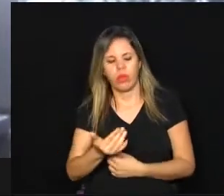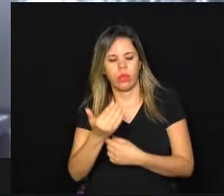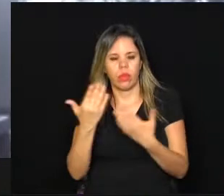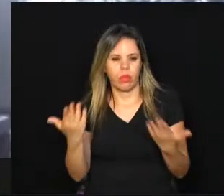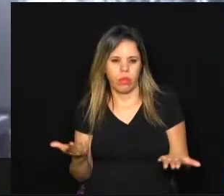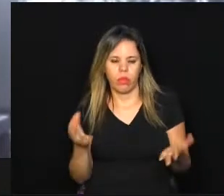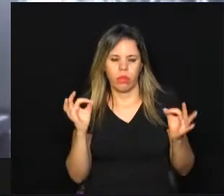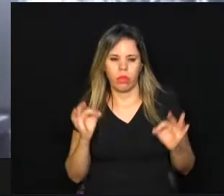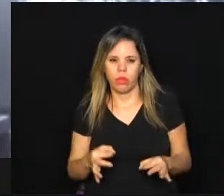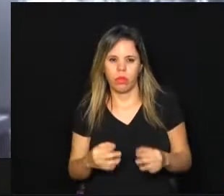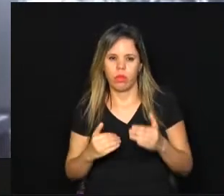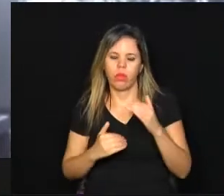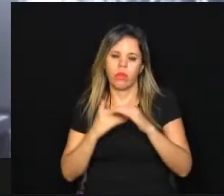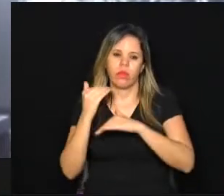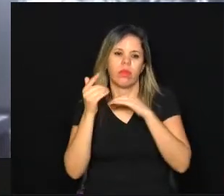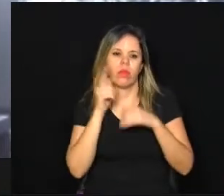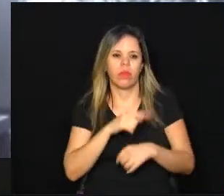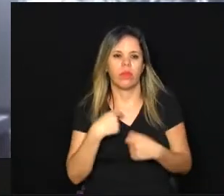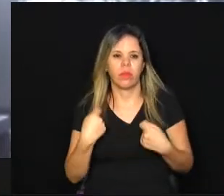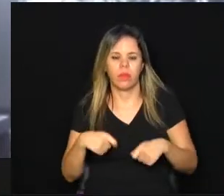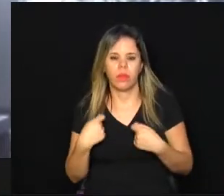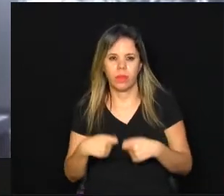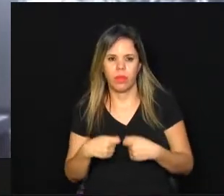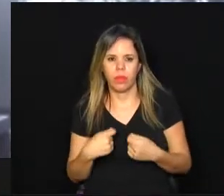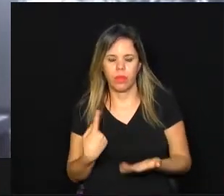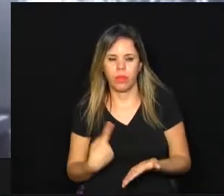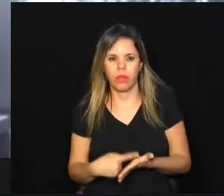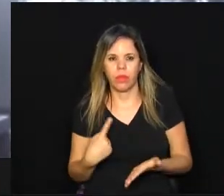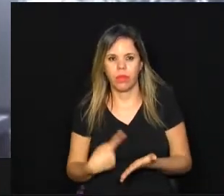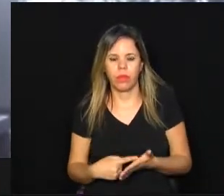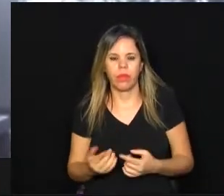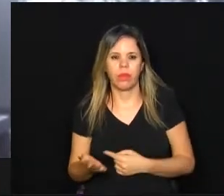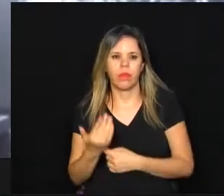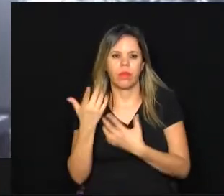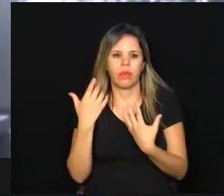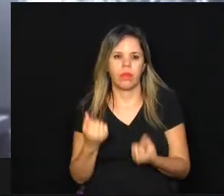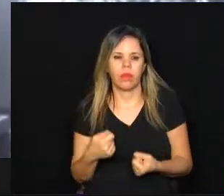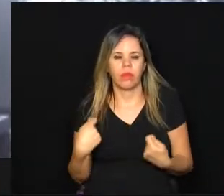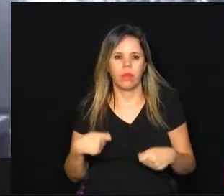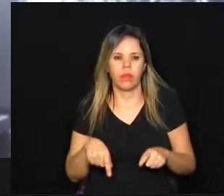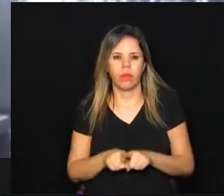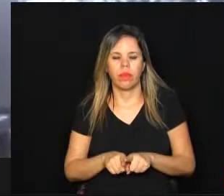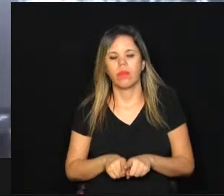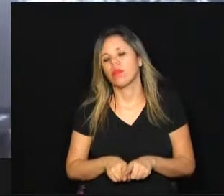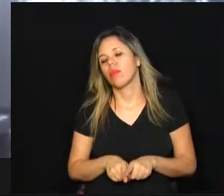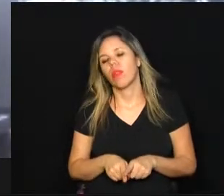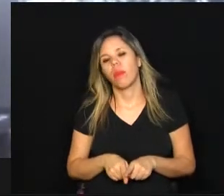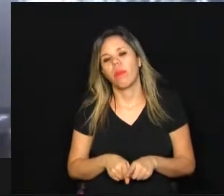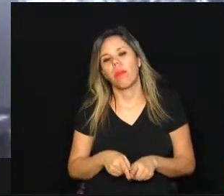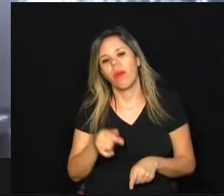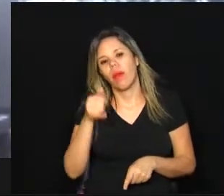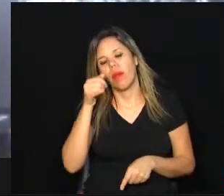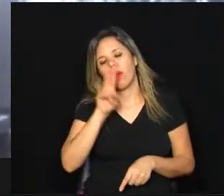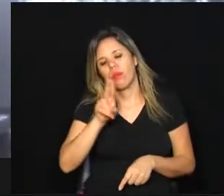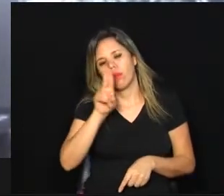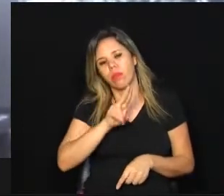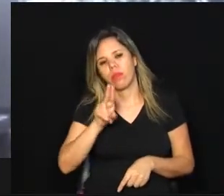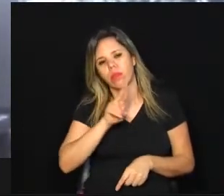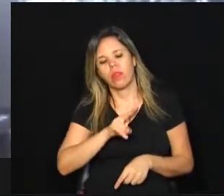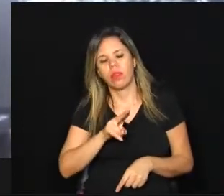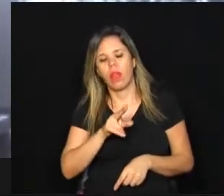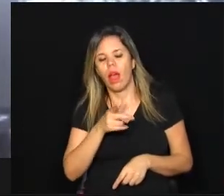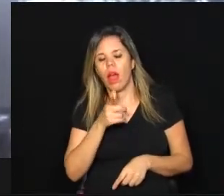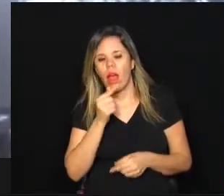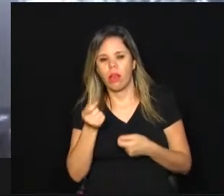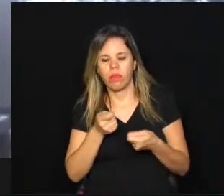certeza, é um grande passo e a gente precisa contar cada vez mais com a tecnologia para racionalizar o uso da água, né?